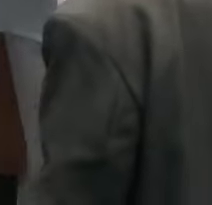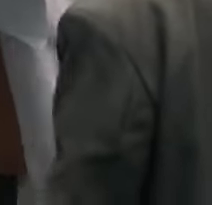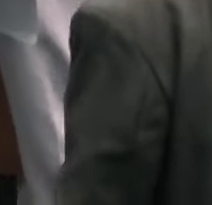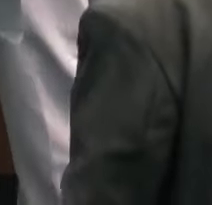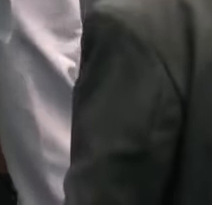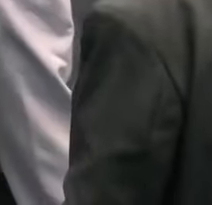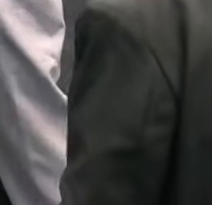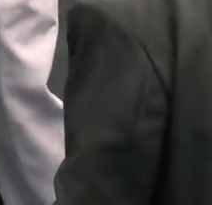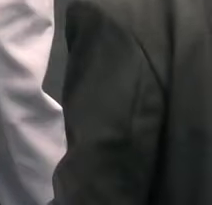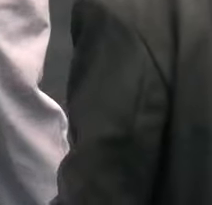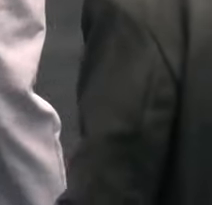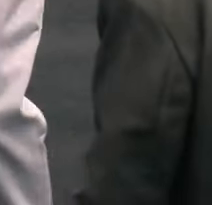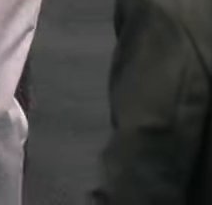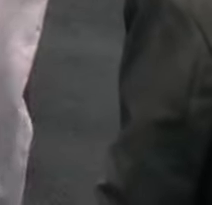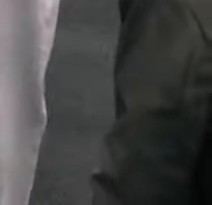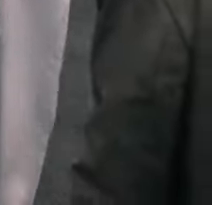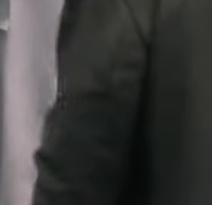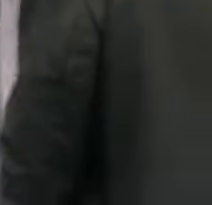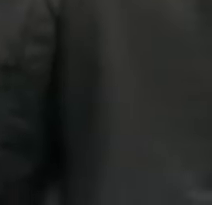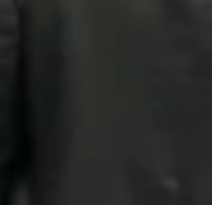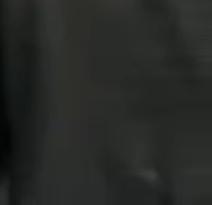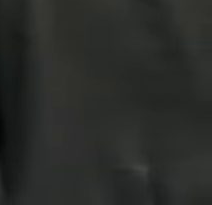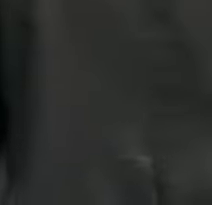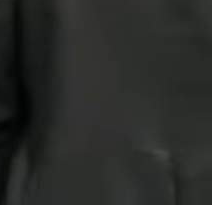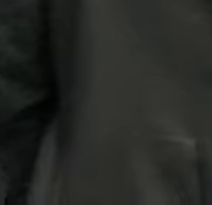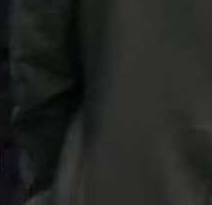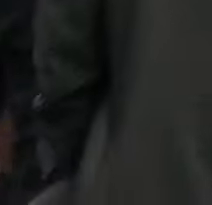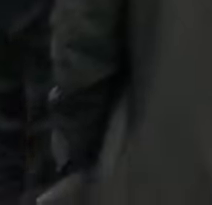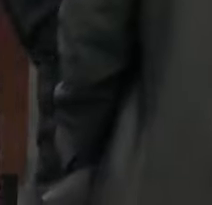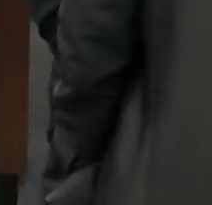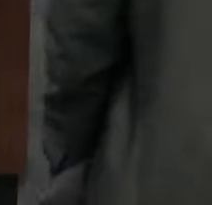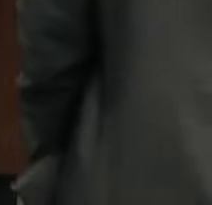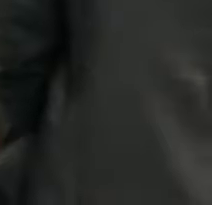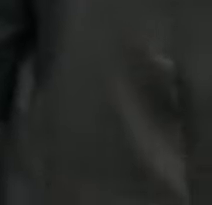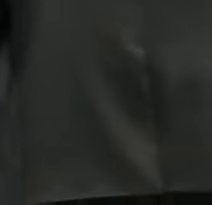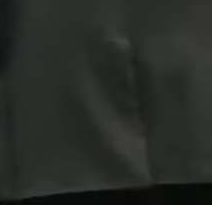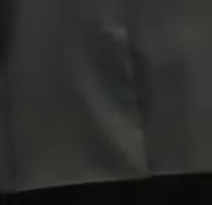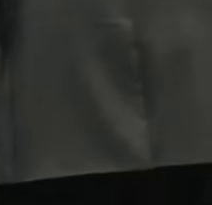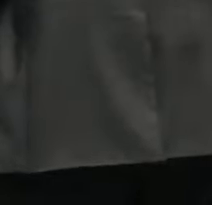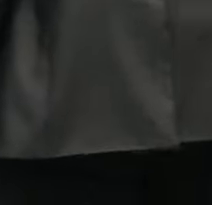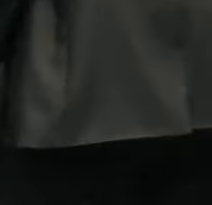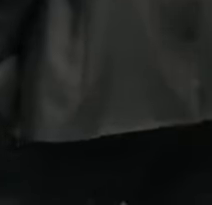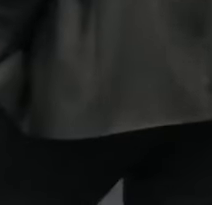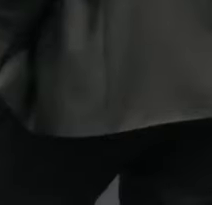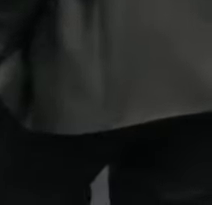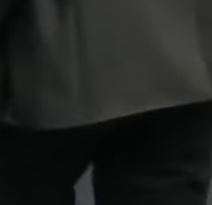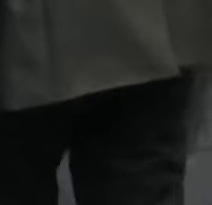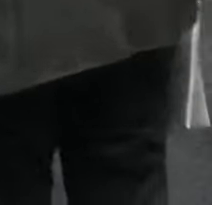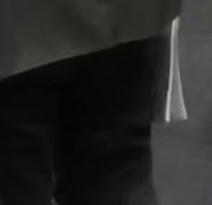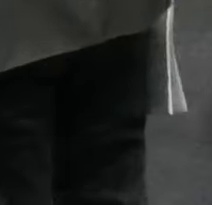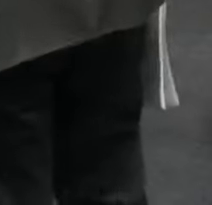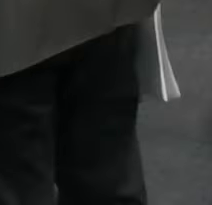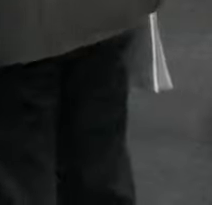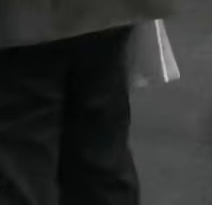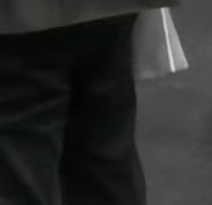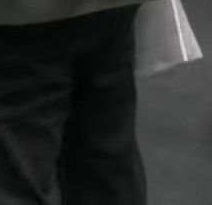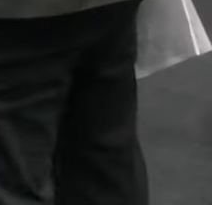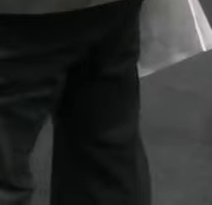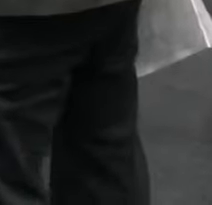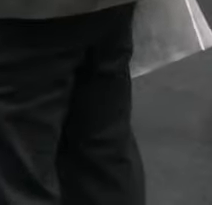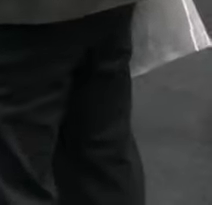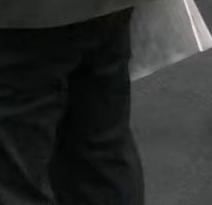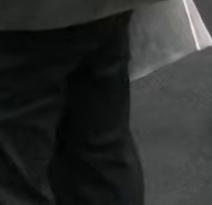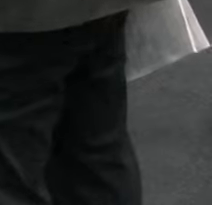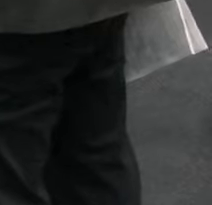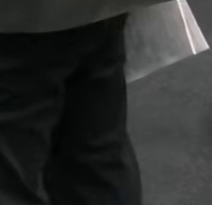Petrobras, quando a ex-presidente Dilma fazia parte do Conselho e foi responsabilizada por fazer parte